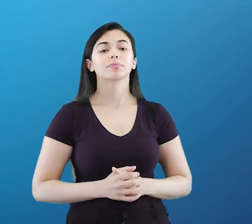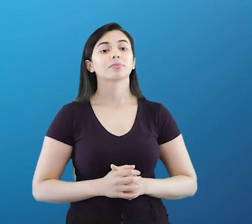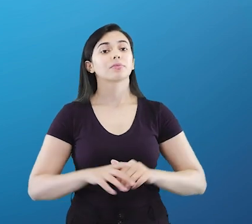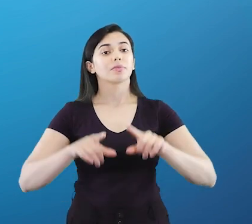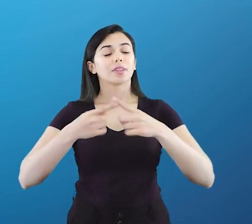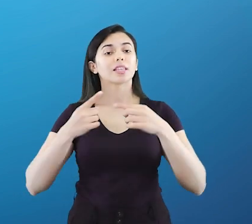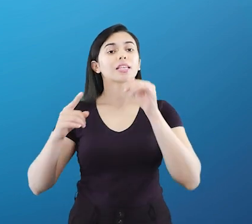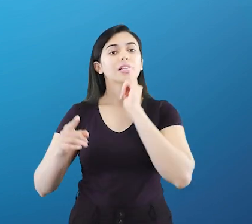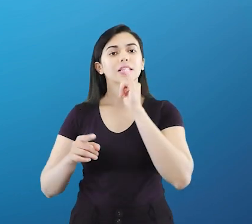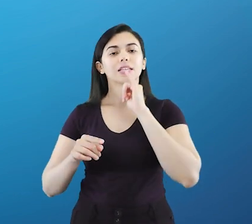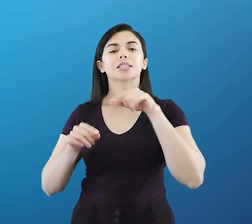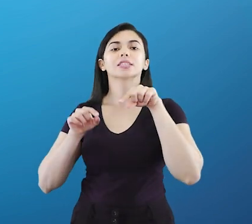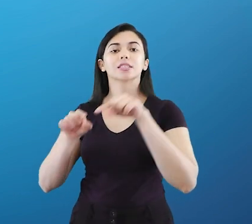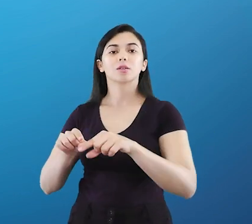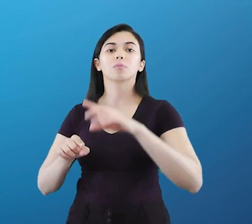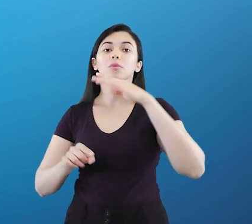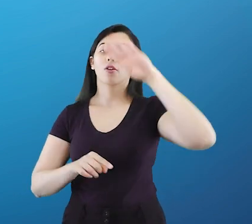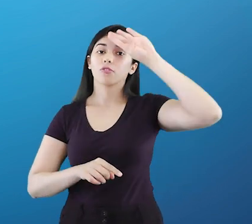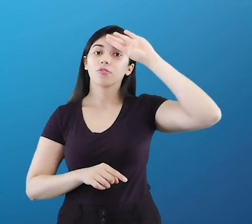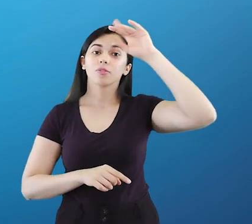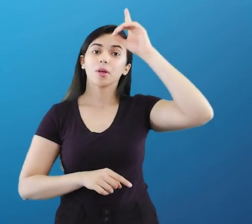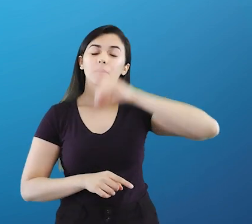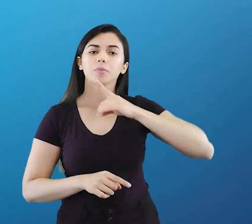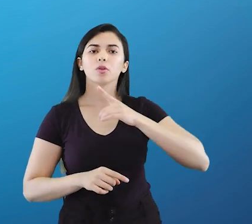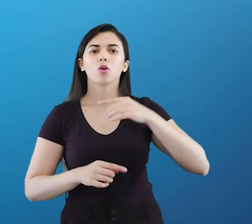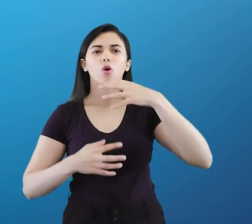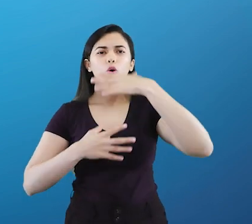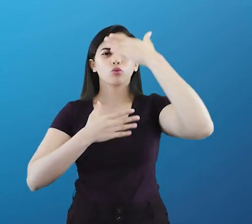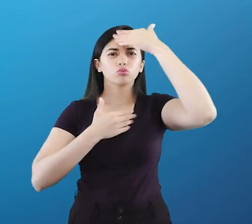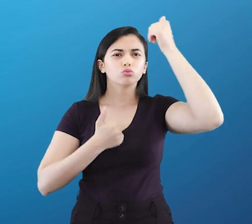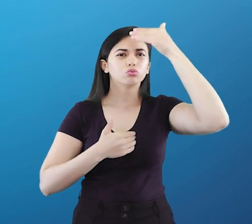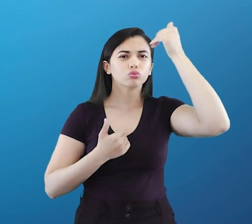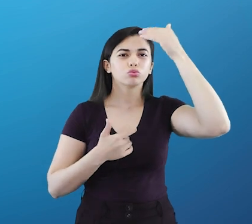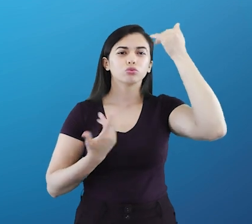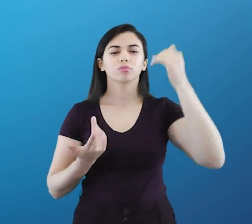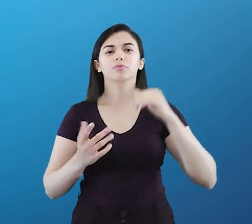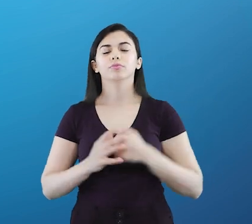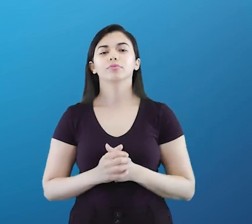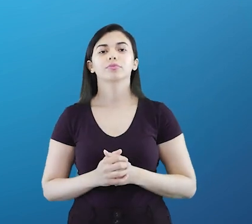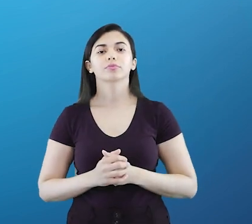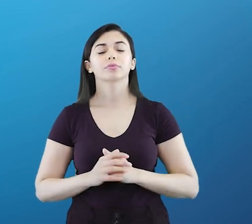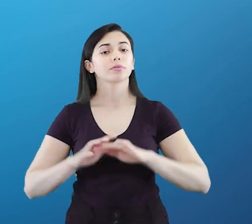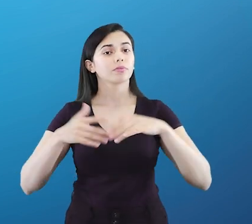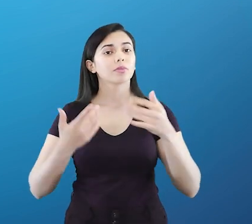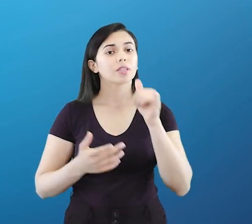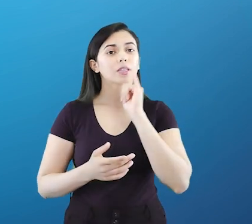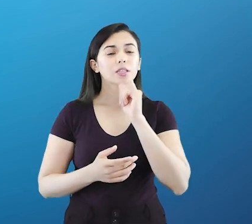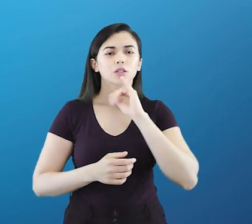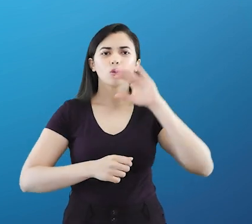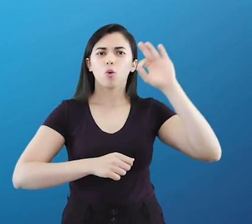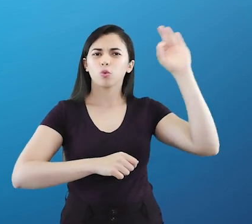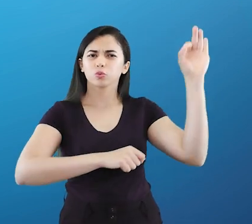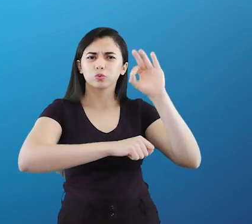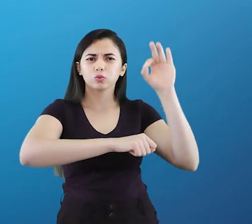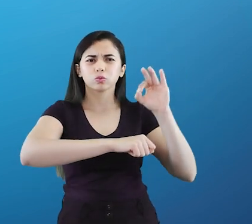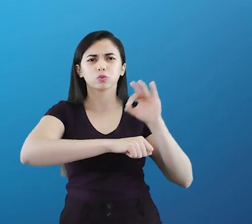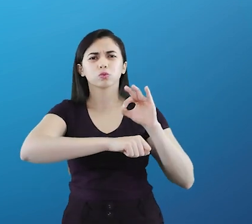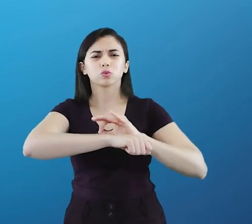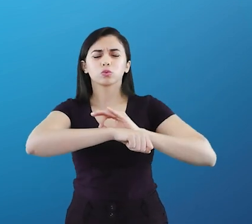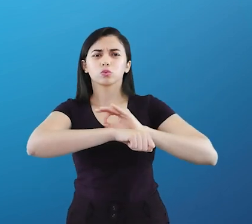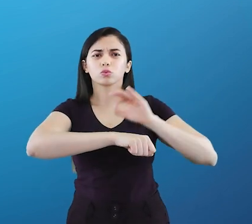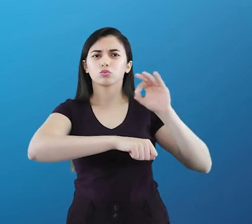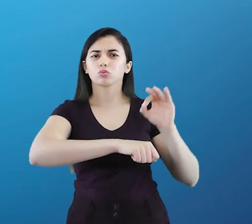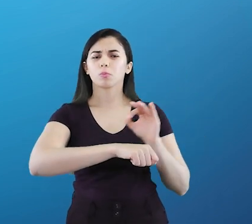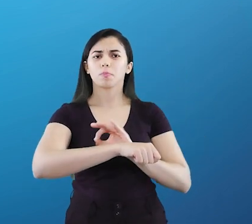temos o macaco como intermediário. Esses macacos também são vítimas. Então, o mosquito transmite o vírus através